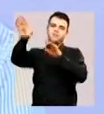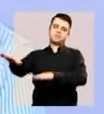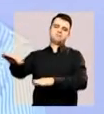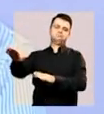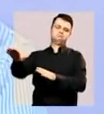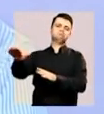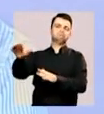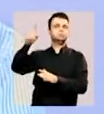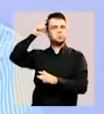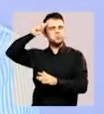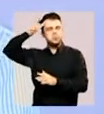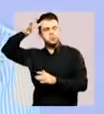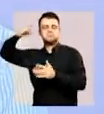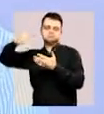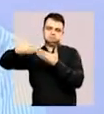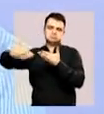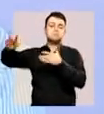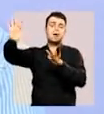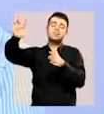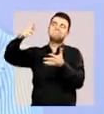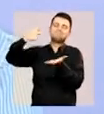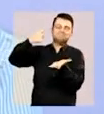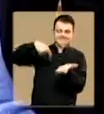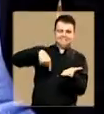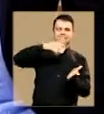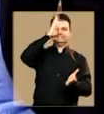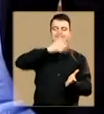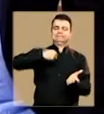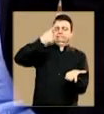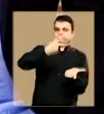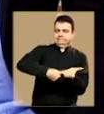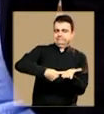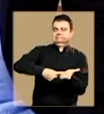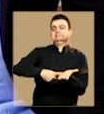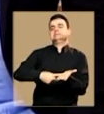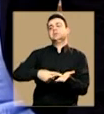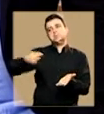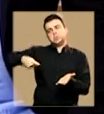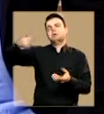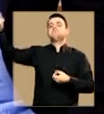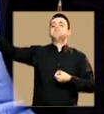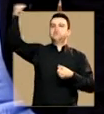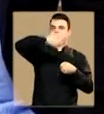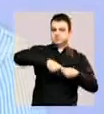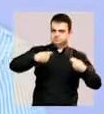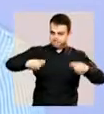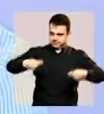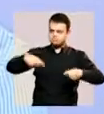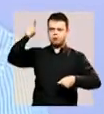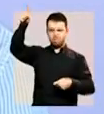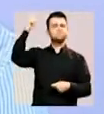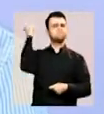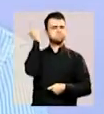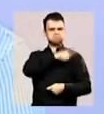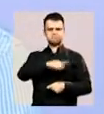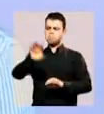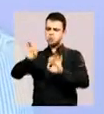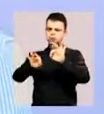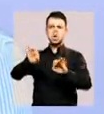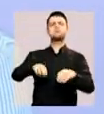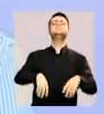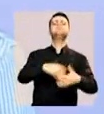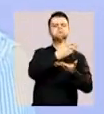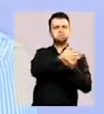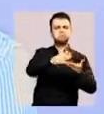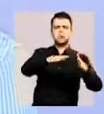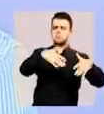só que por questões de compromisso eu tive que voltar, mas eu consegui realizar todo o projeto, consegui transmitir um